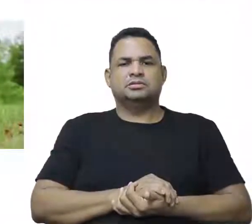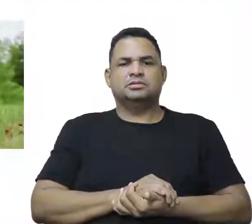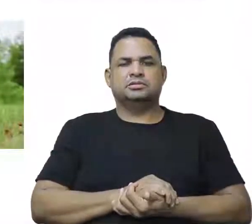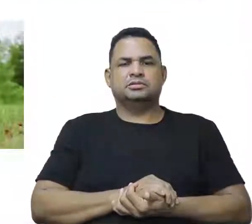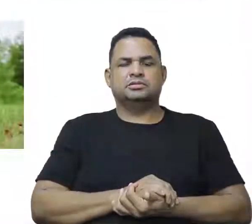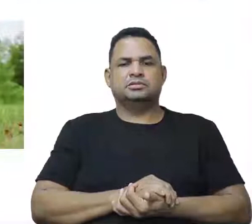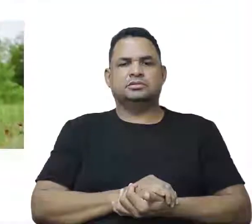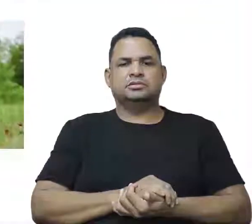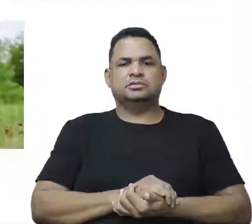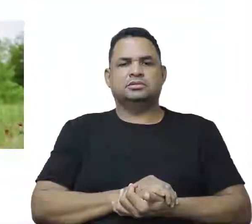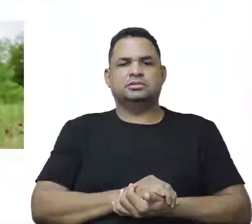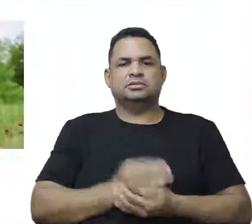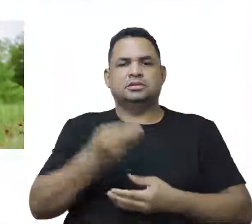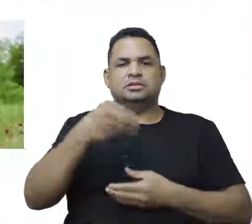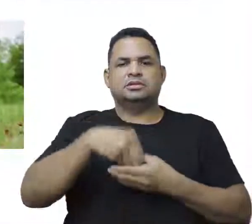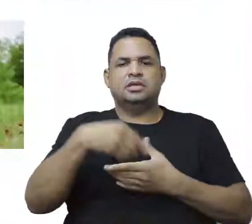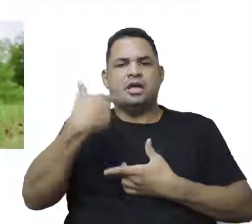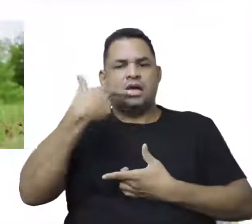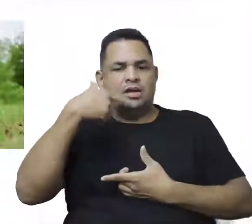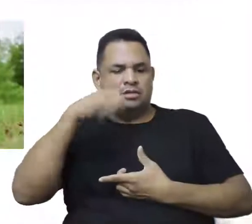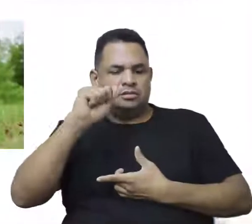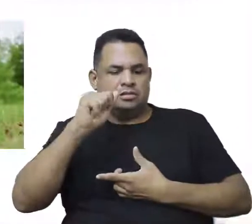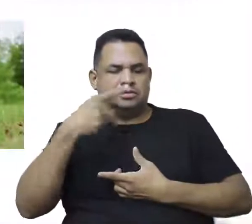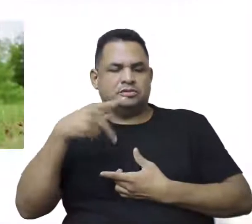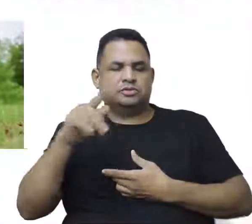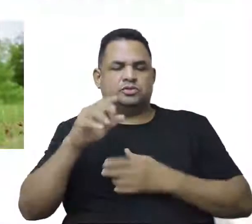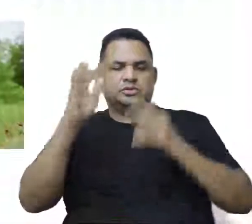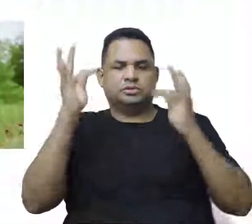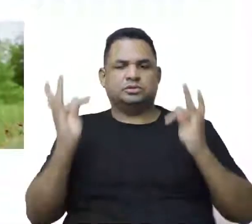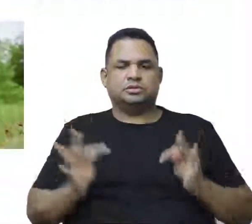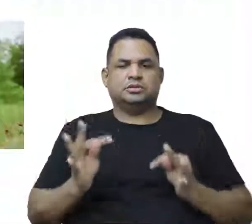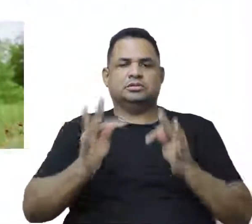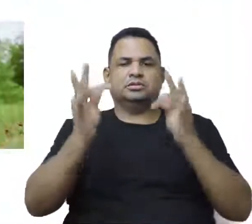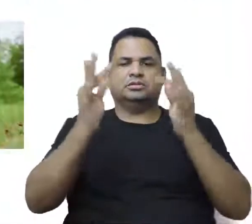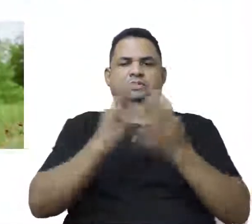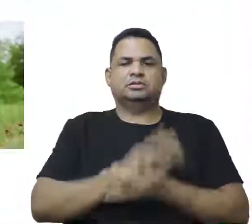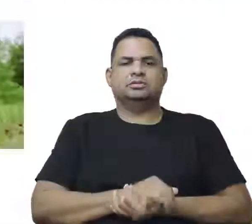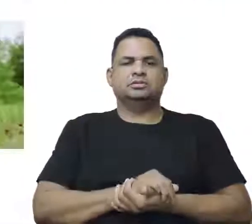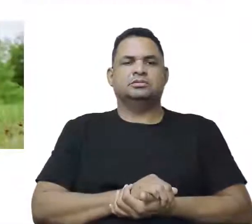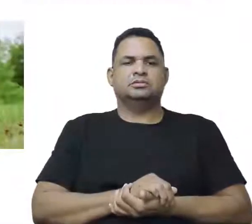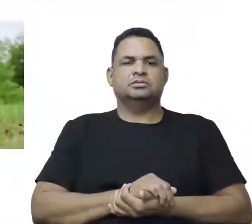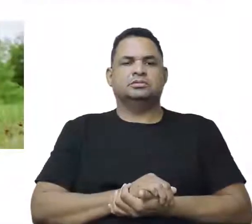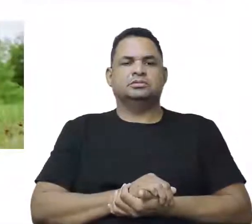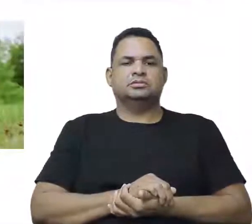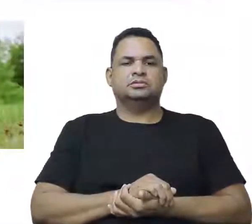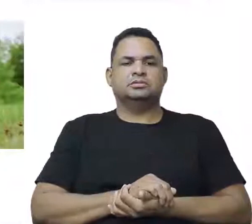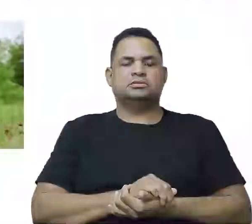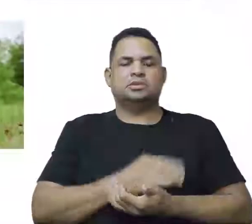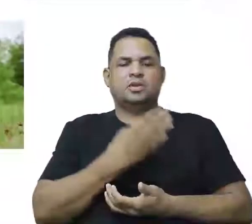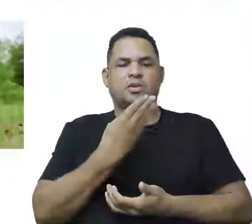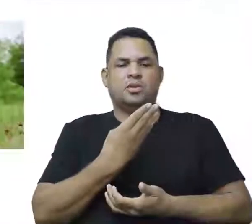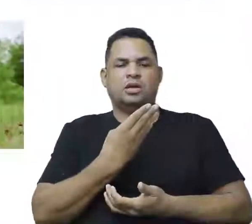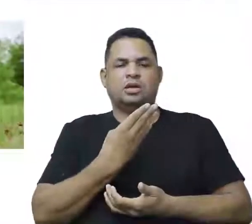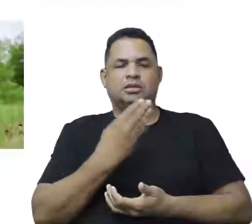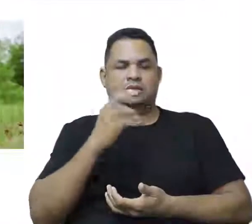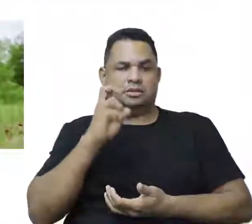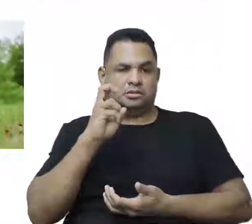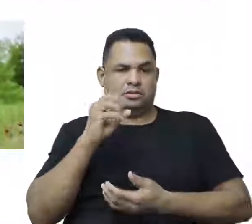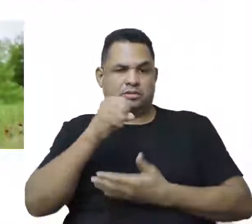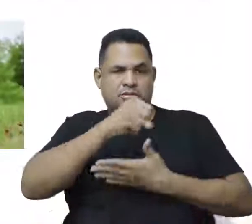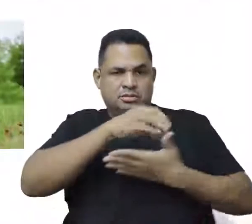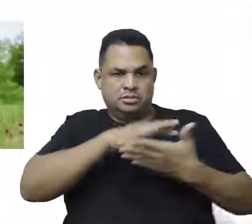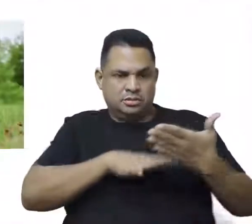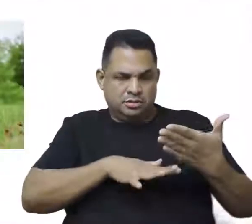está dentro da área de linguagens e suas tecnologias. Então, ela vai estar lá dentro das 45